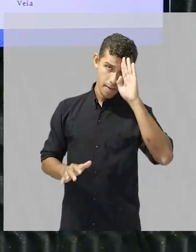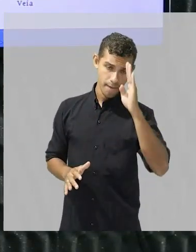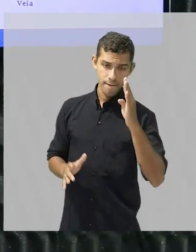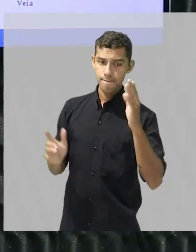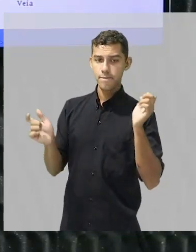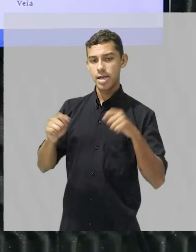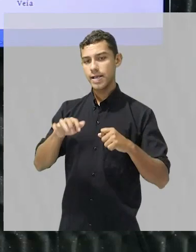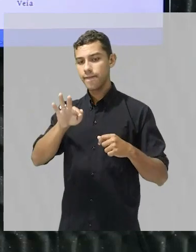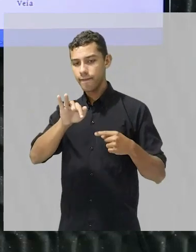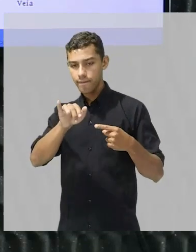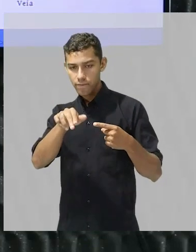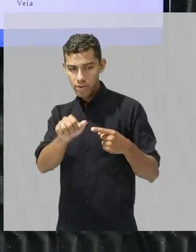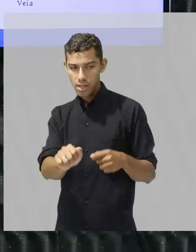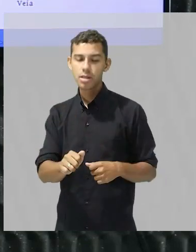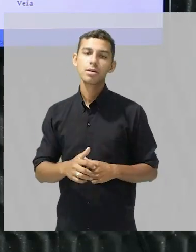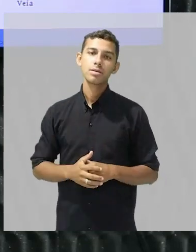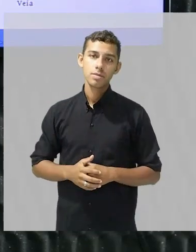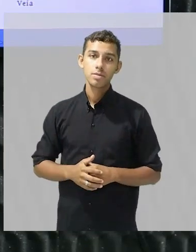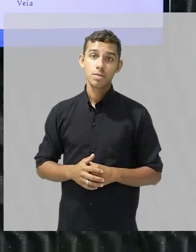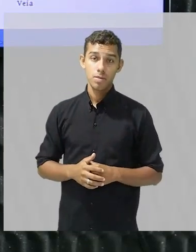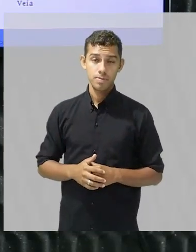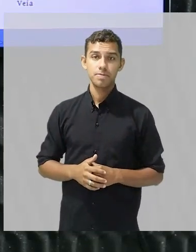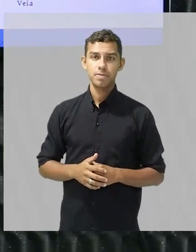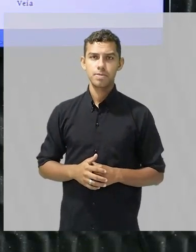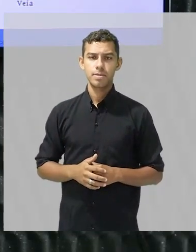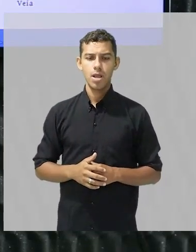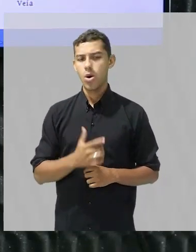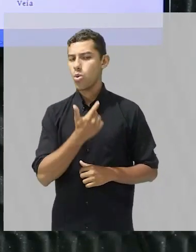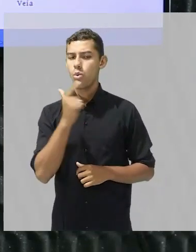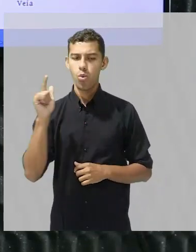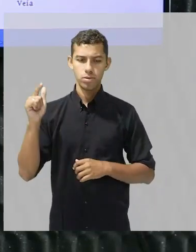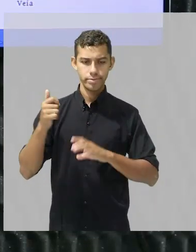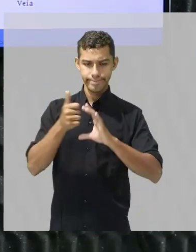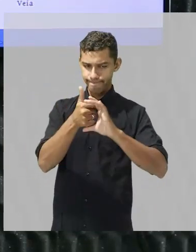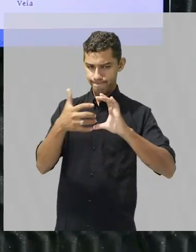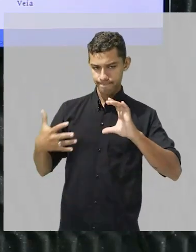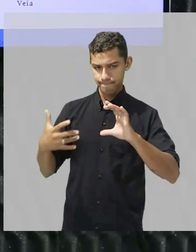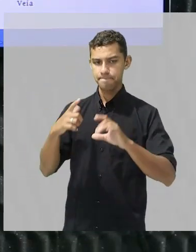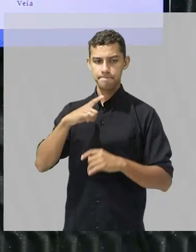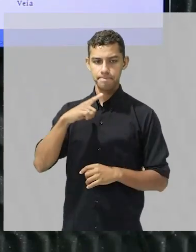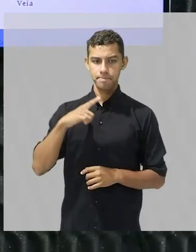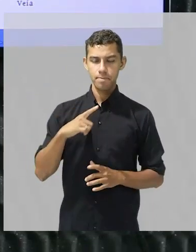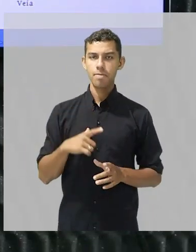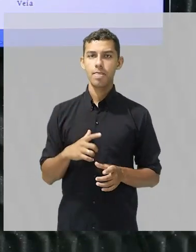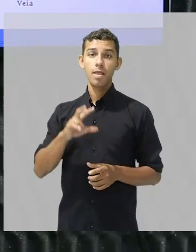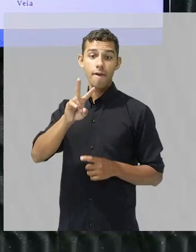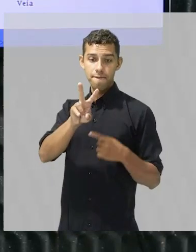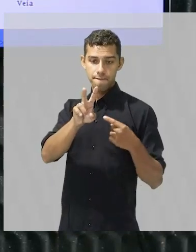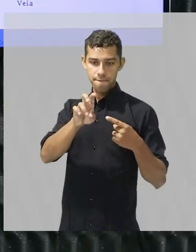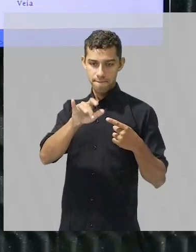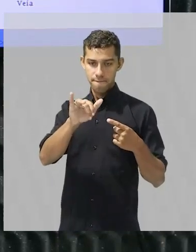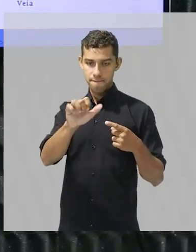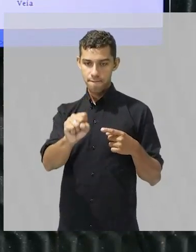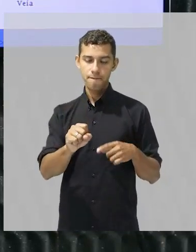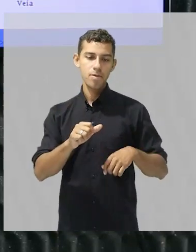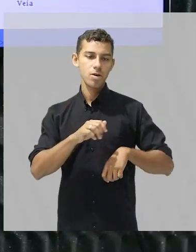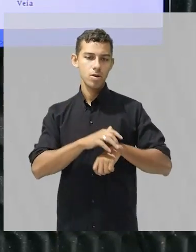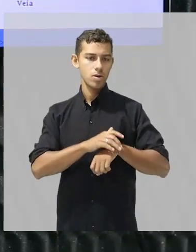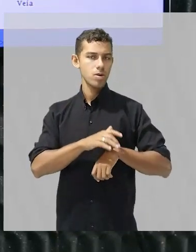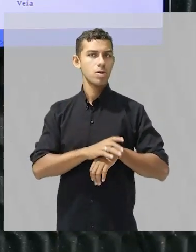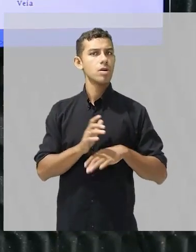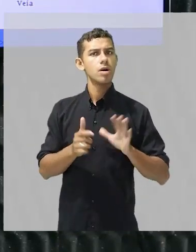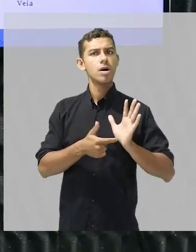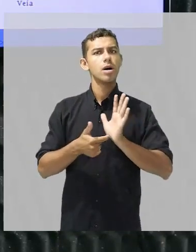mais finas, tá certo? Uma outra característica com relação às veias e às artérias é que as